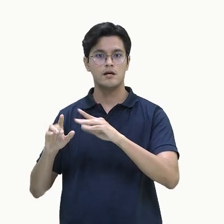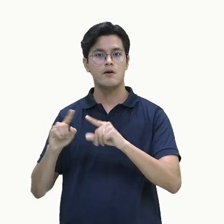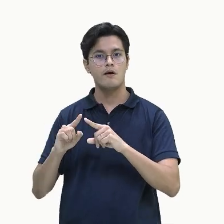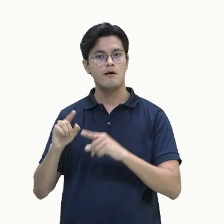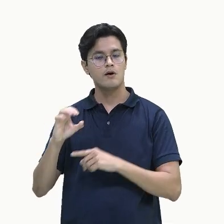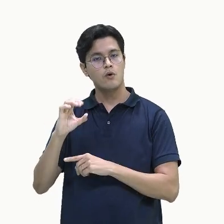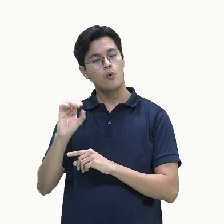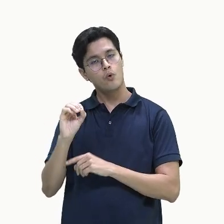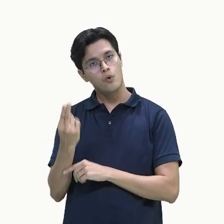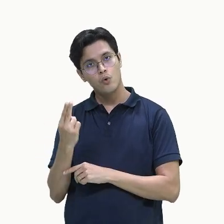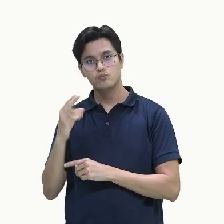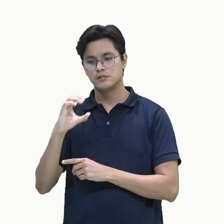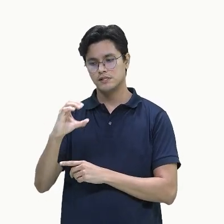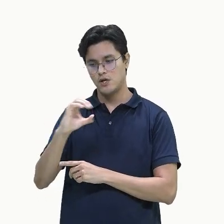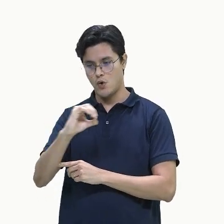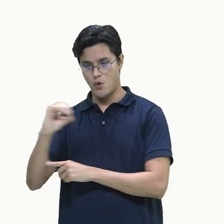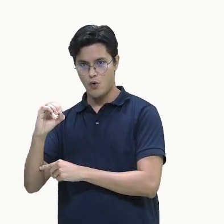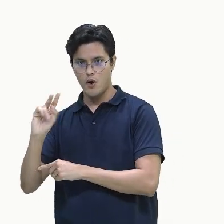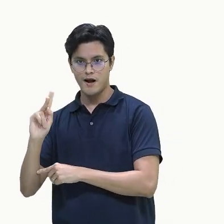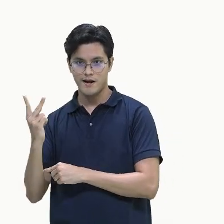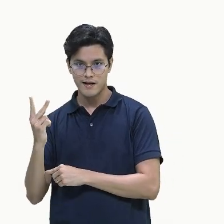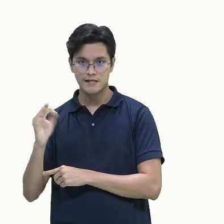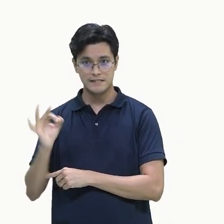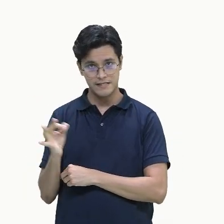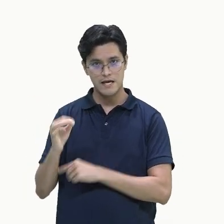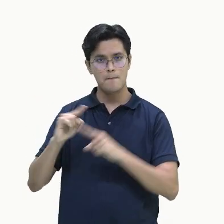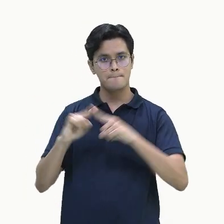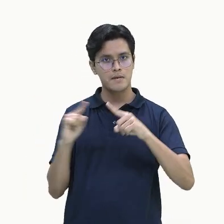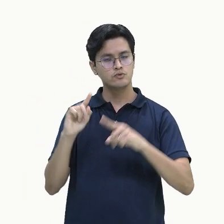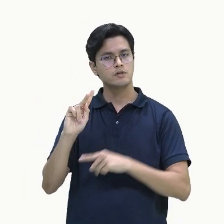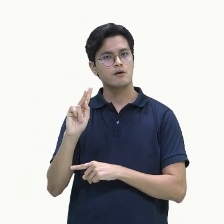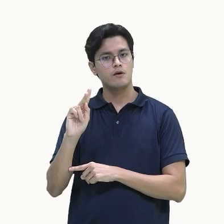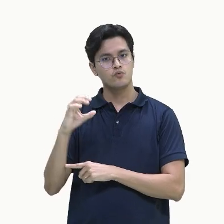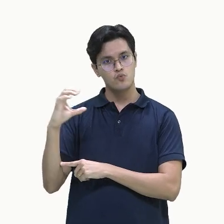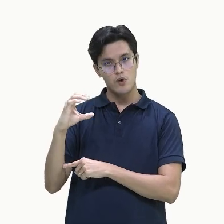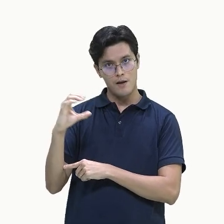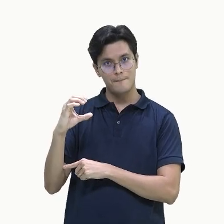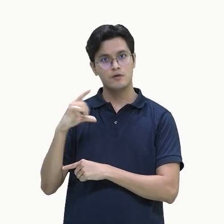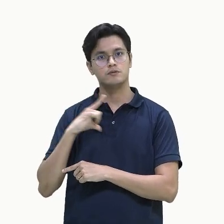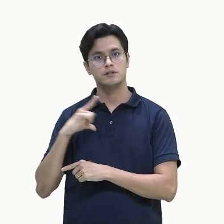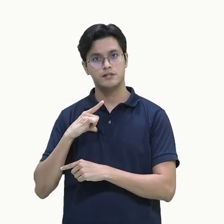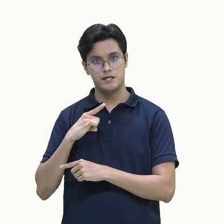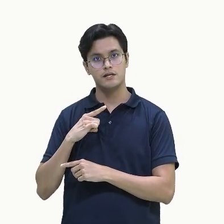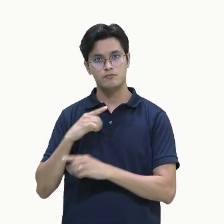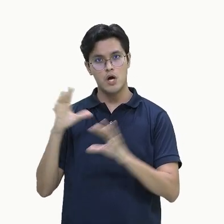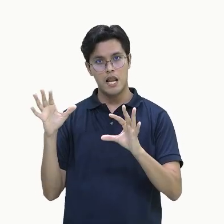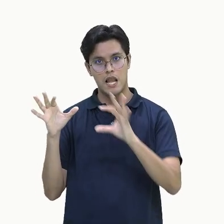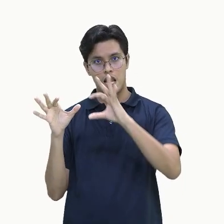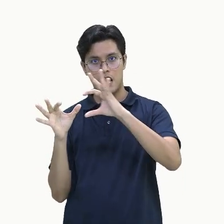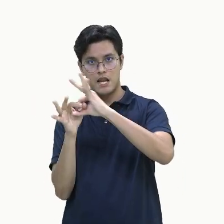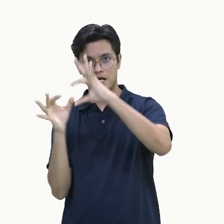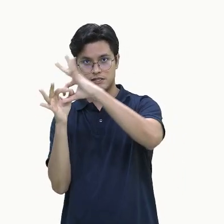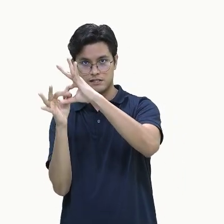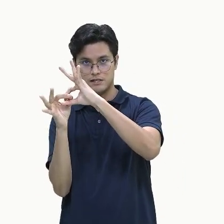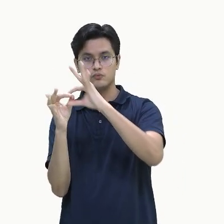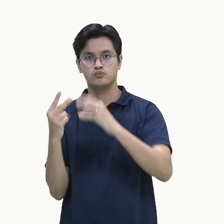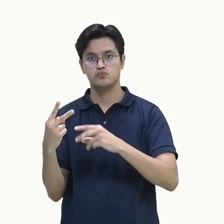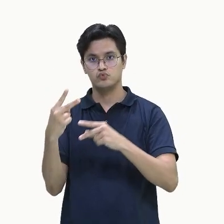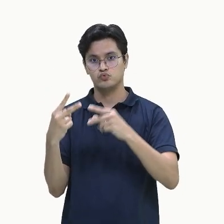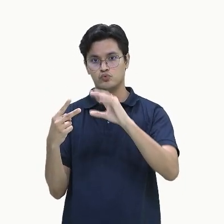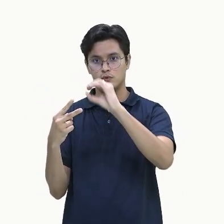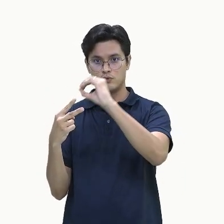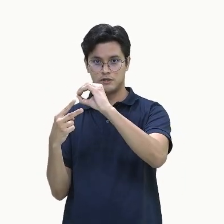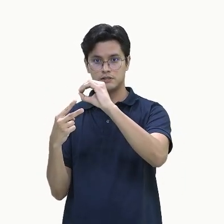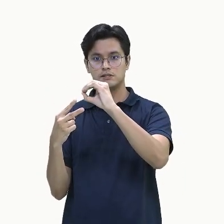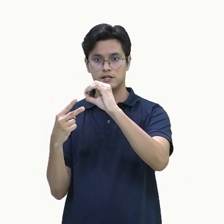carbono que está ligado com uma dupla com o oxigênio, uma ligação simples com o oxigênio, e aí nós temos o hidrogênio. Então,